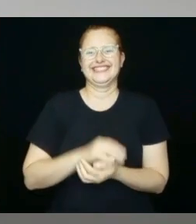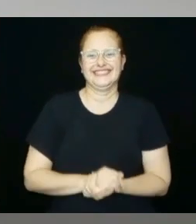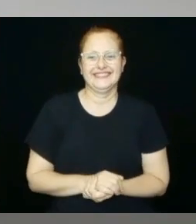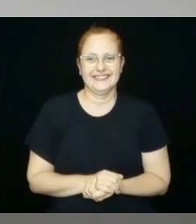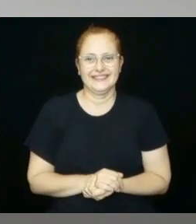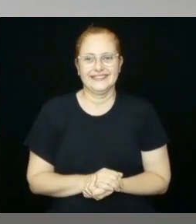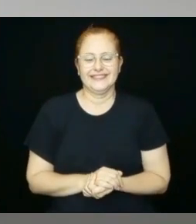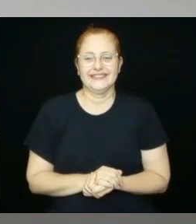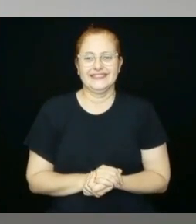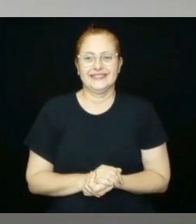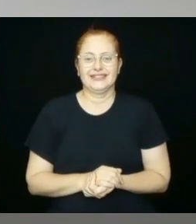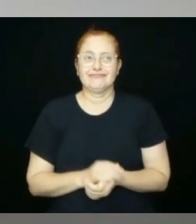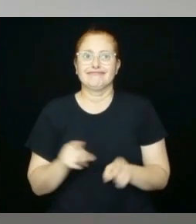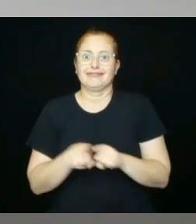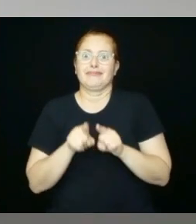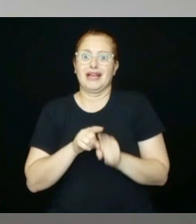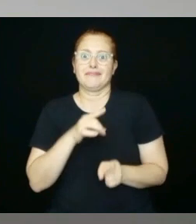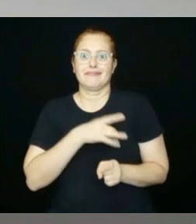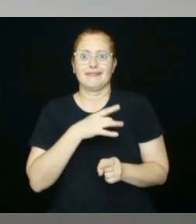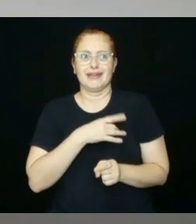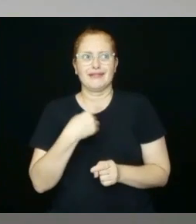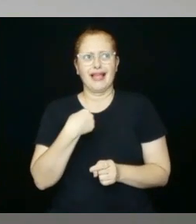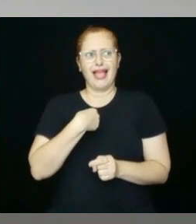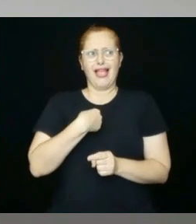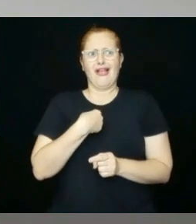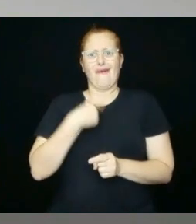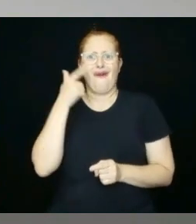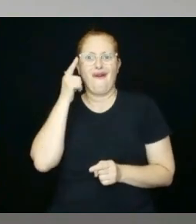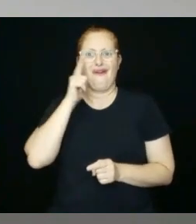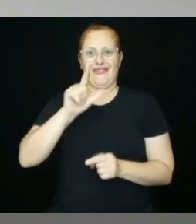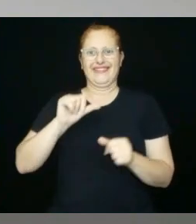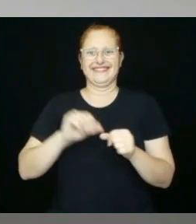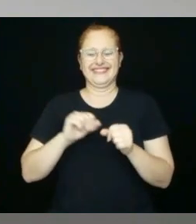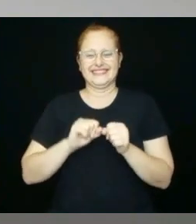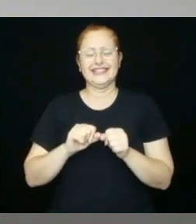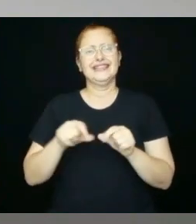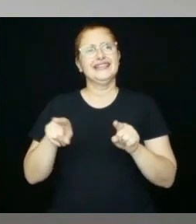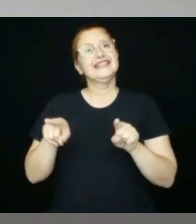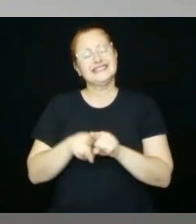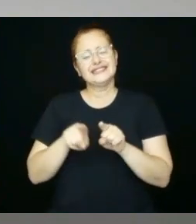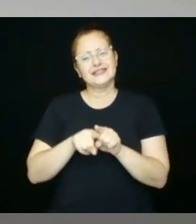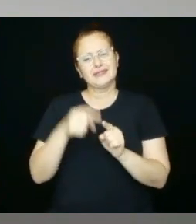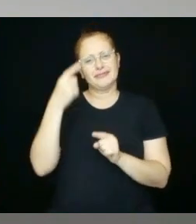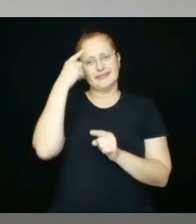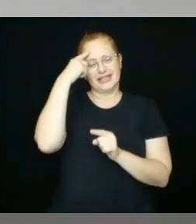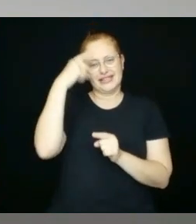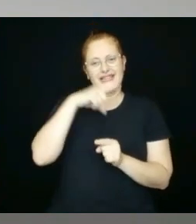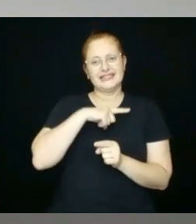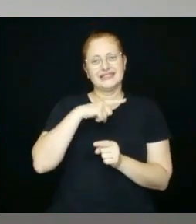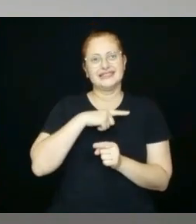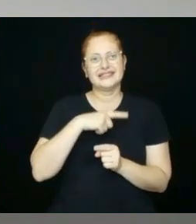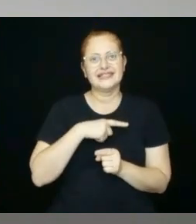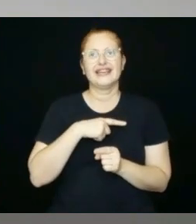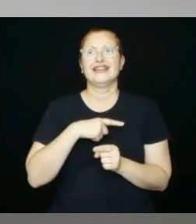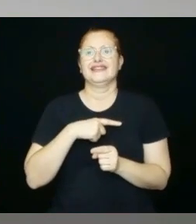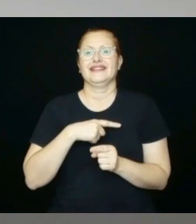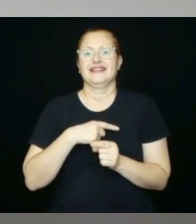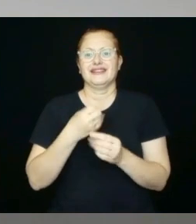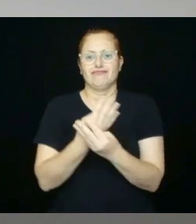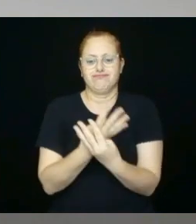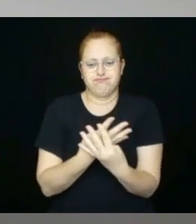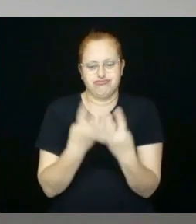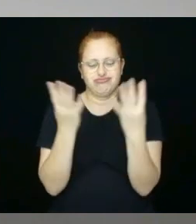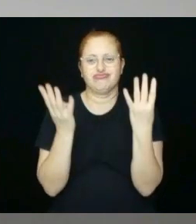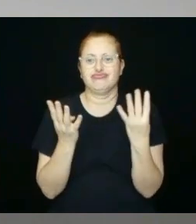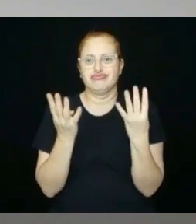aquele certo receio de será que eu vou conseguir, mas também vi um leque de oportunidades para trabalhar com desenho. Assim. Sim.